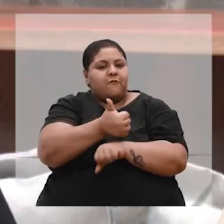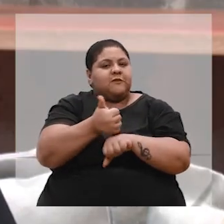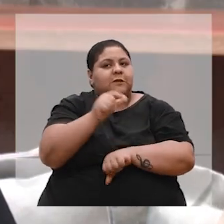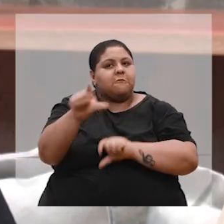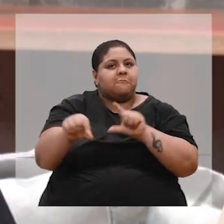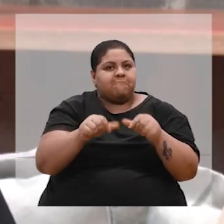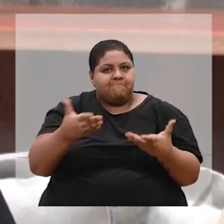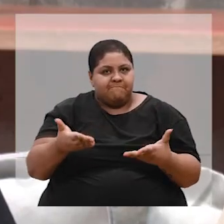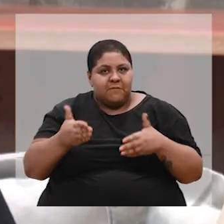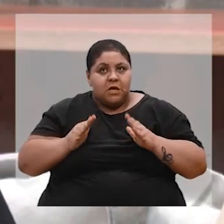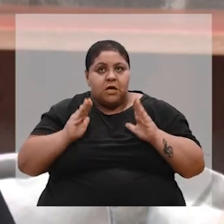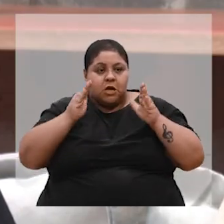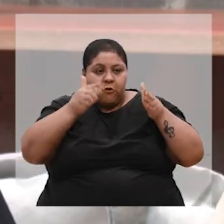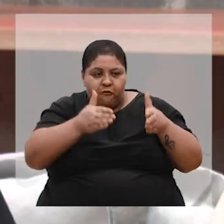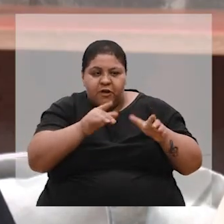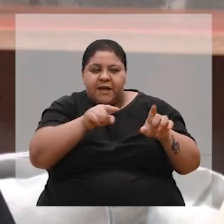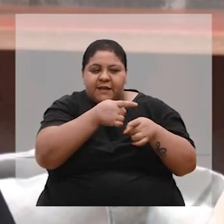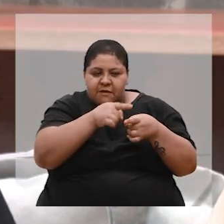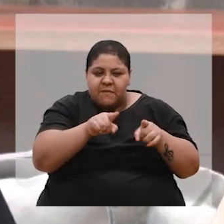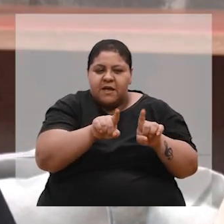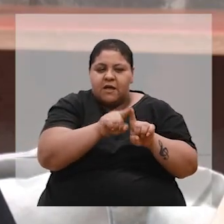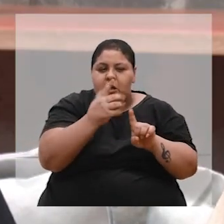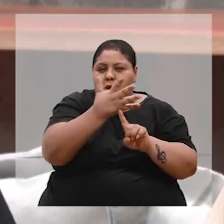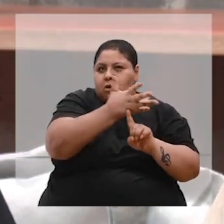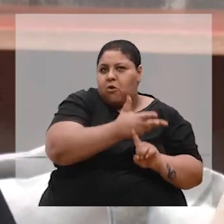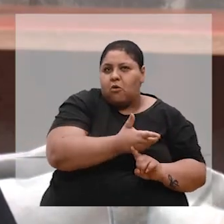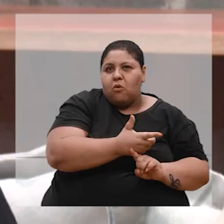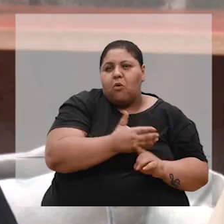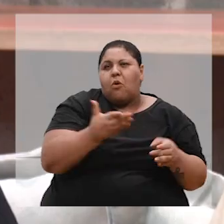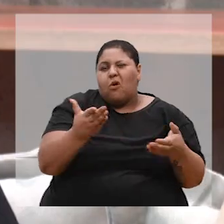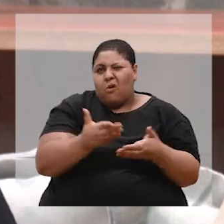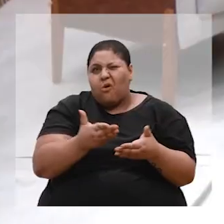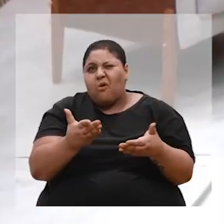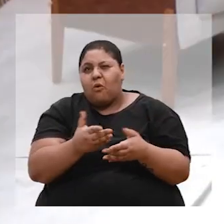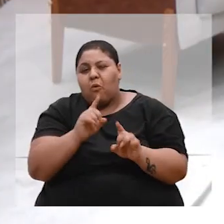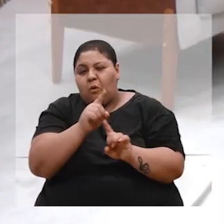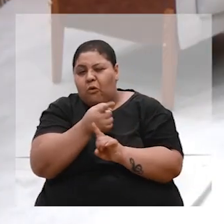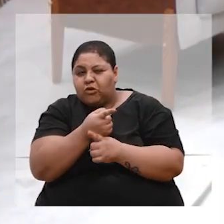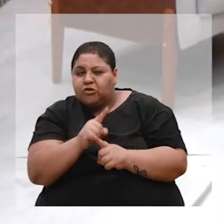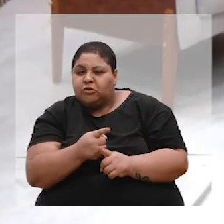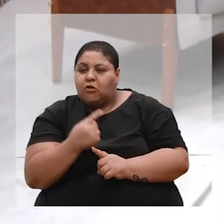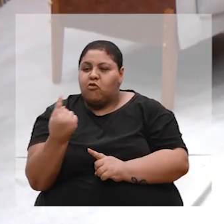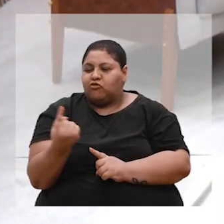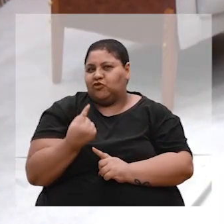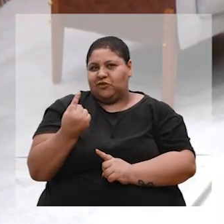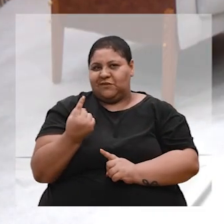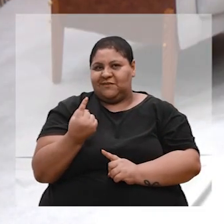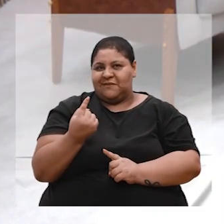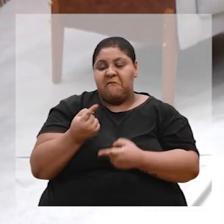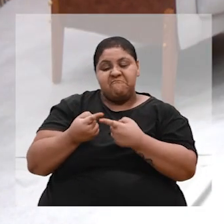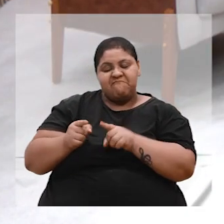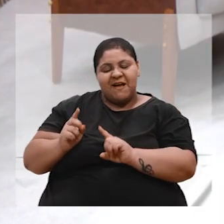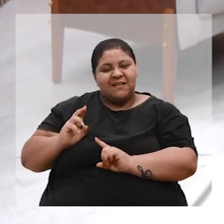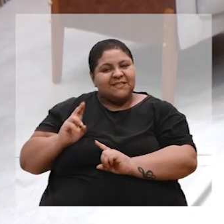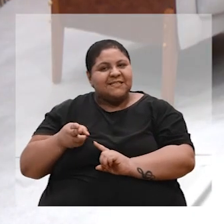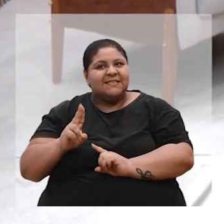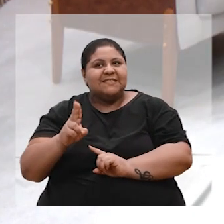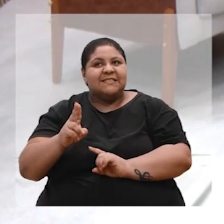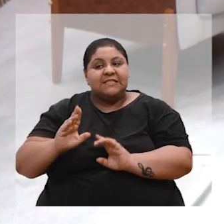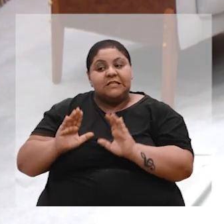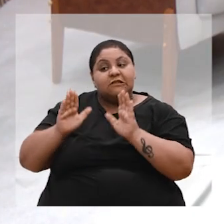assim como eu me foquei um pouco em música, em arte, né? Hoje eu me considero um músico amador, né? Mas assim,